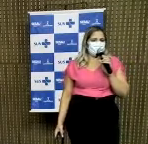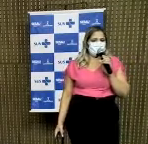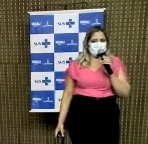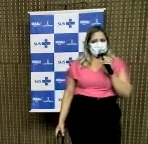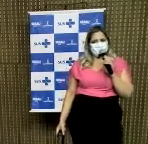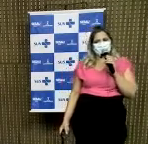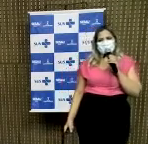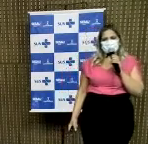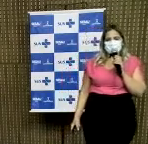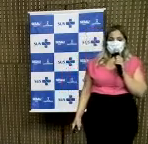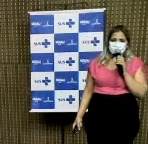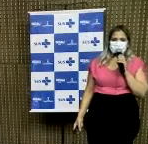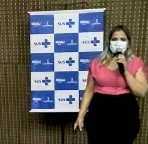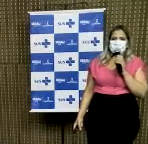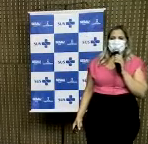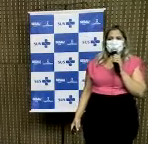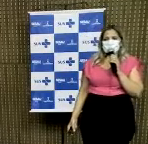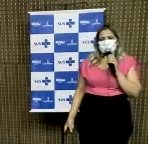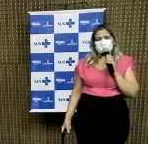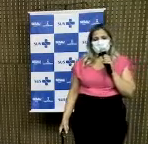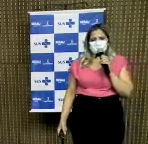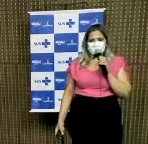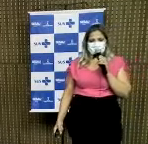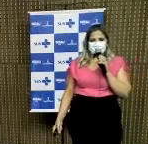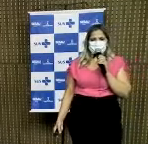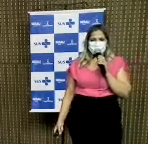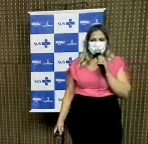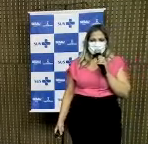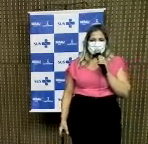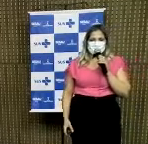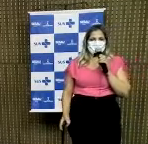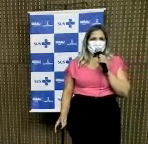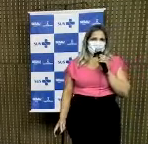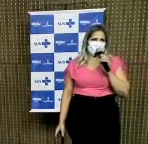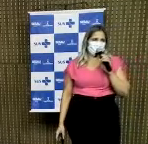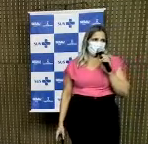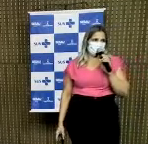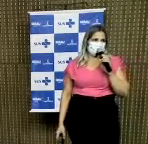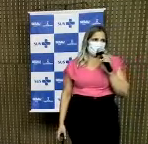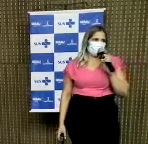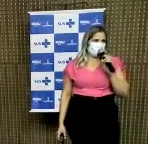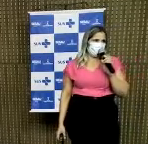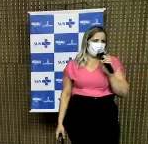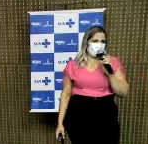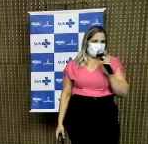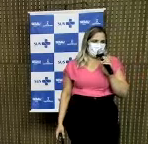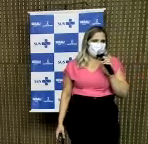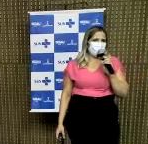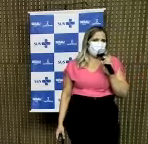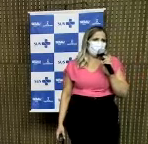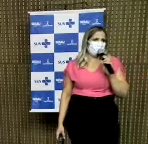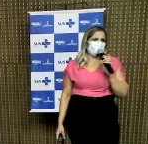LASF e a enfermeira, as 2 enfermeiras. Esses coordenadores aqui, o meu está um pouquinho